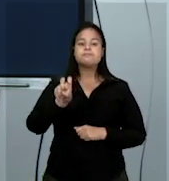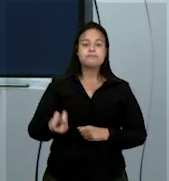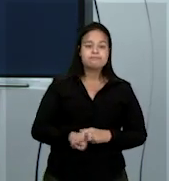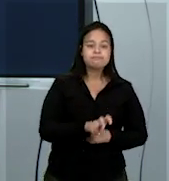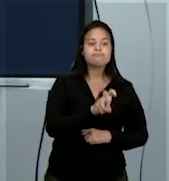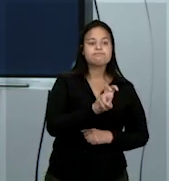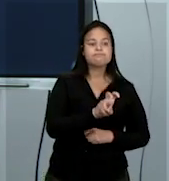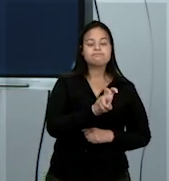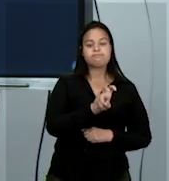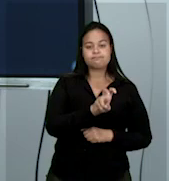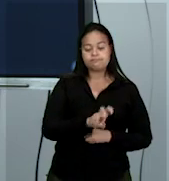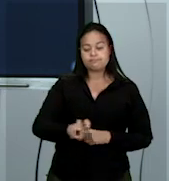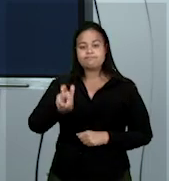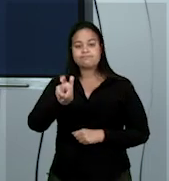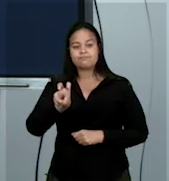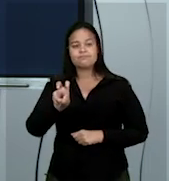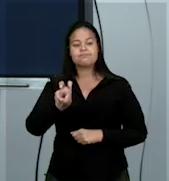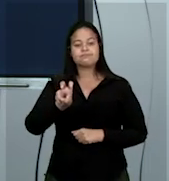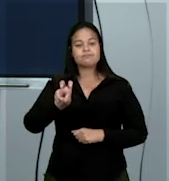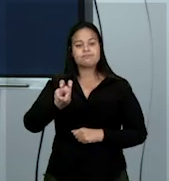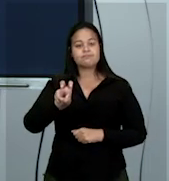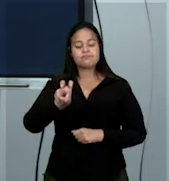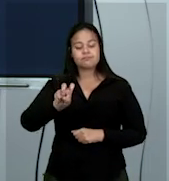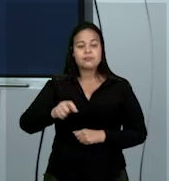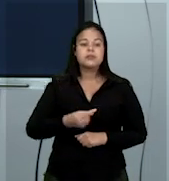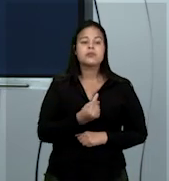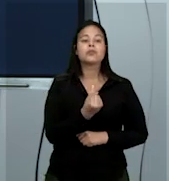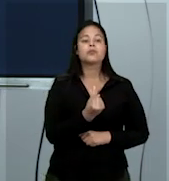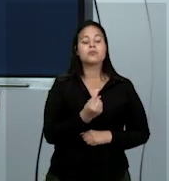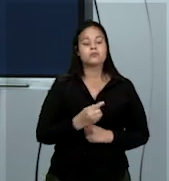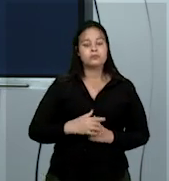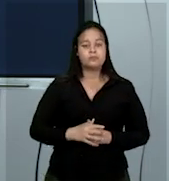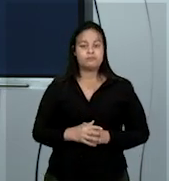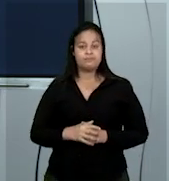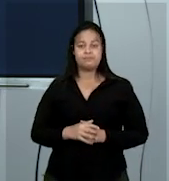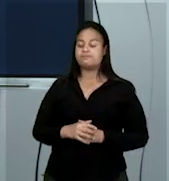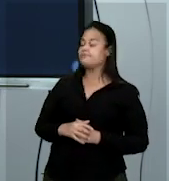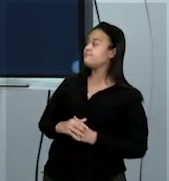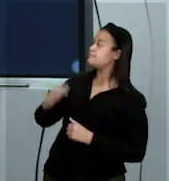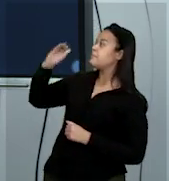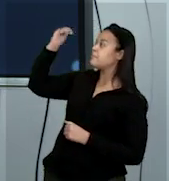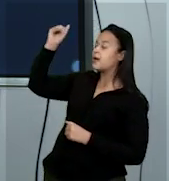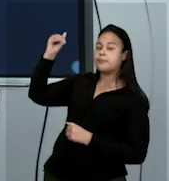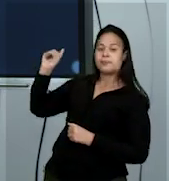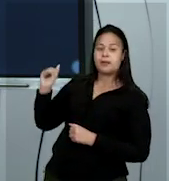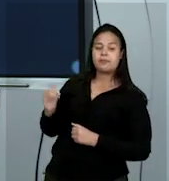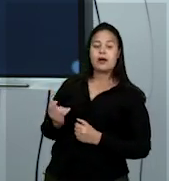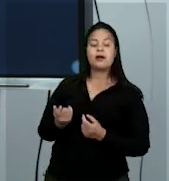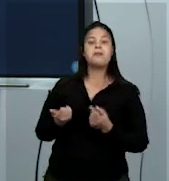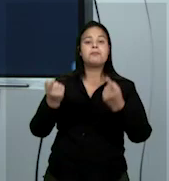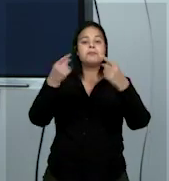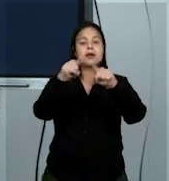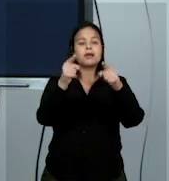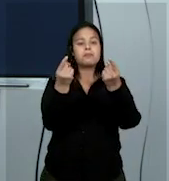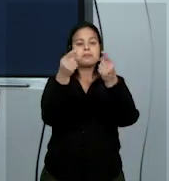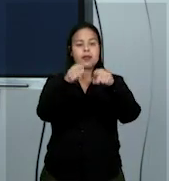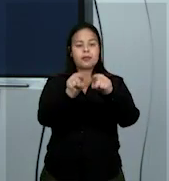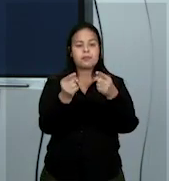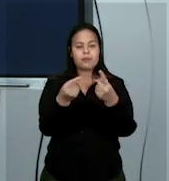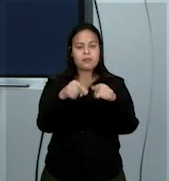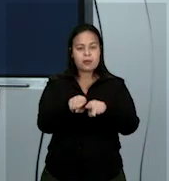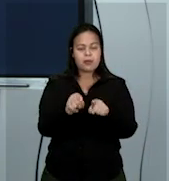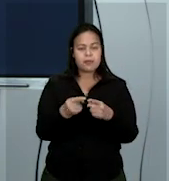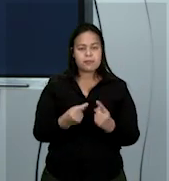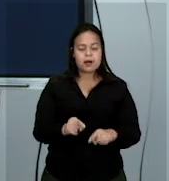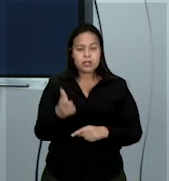5. E por fim, 5 dividido por 5 dá 1. Então veja, cada dois números que repete, eu vou tirar ele, vamos dizer